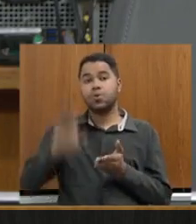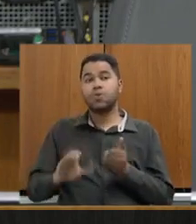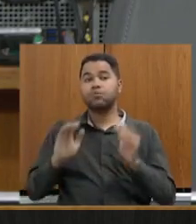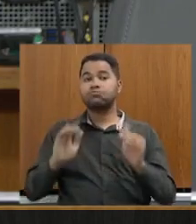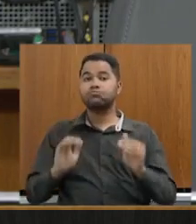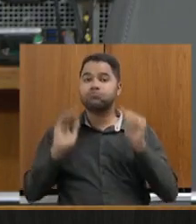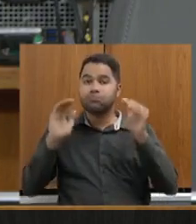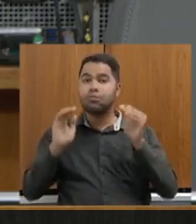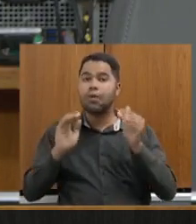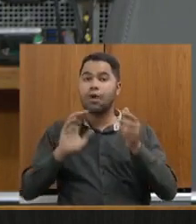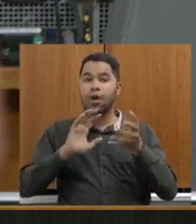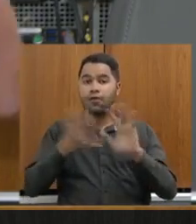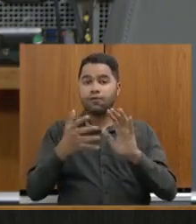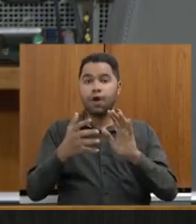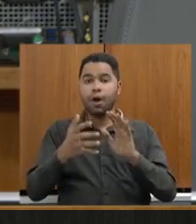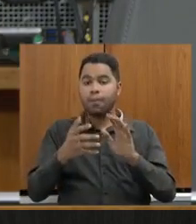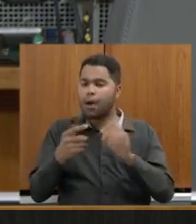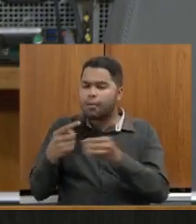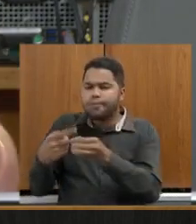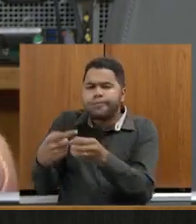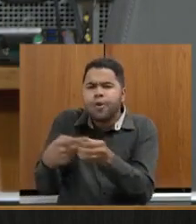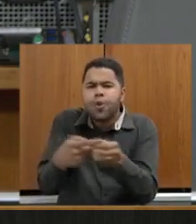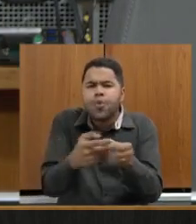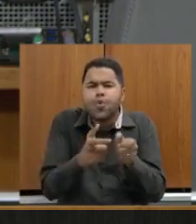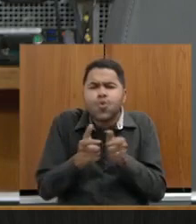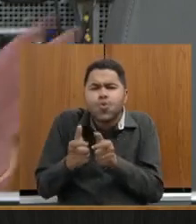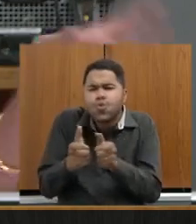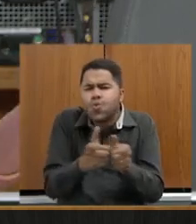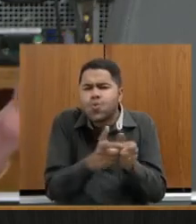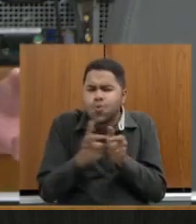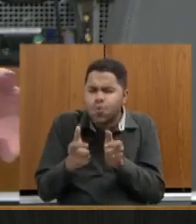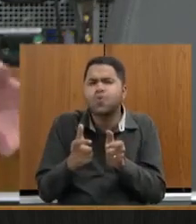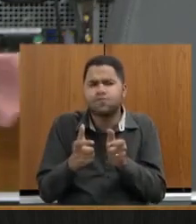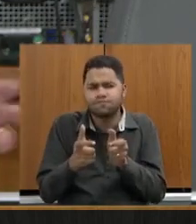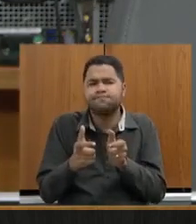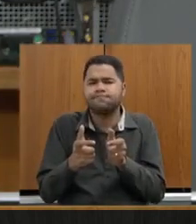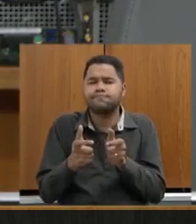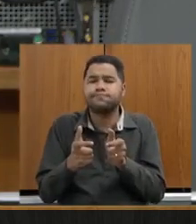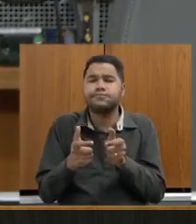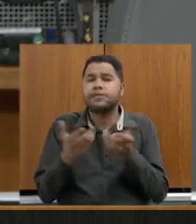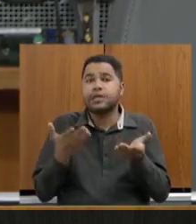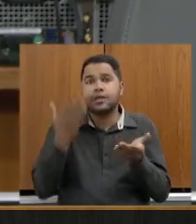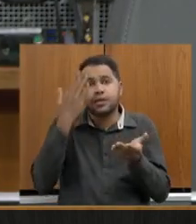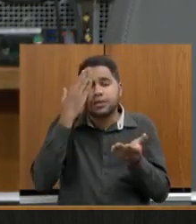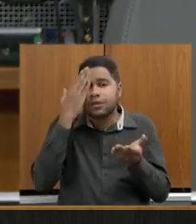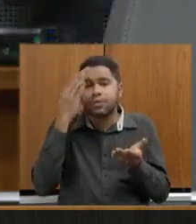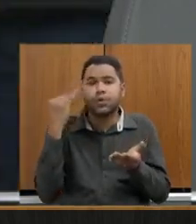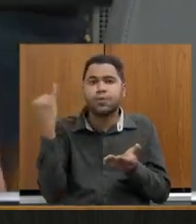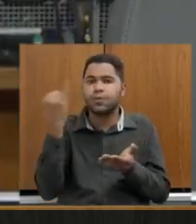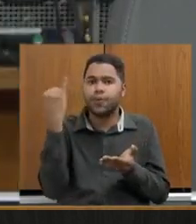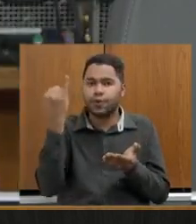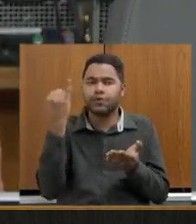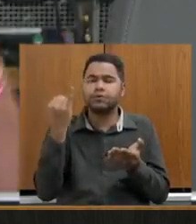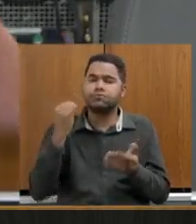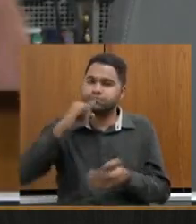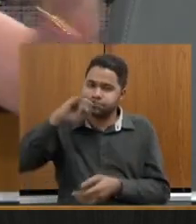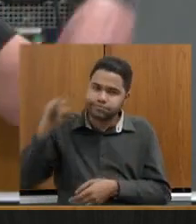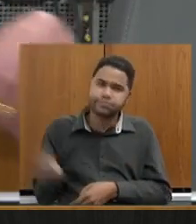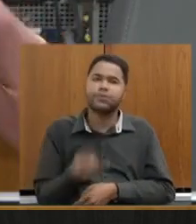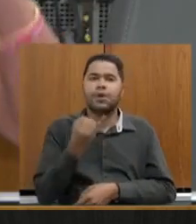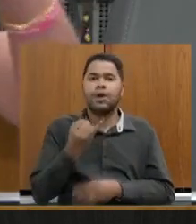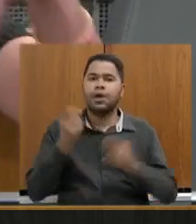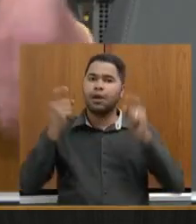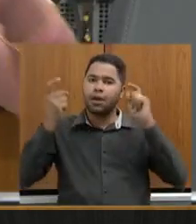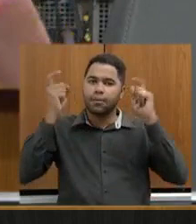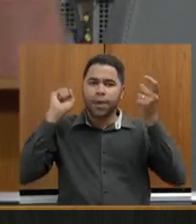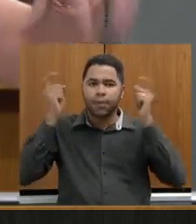tipo assim Reforma em unidade de cidades pequenininhas lá na ponta lá na divisa isso é importante aí já aproveita já faz